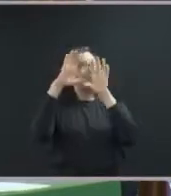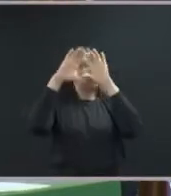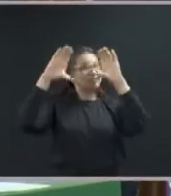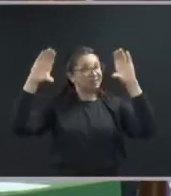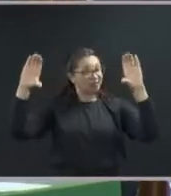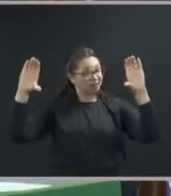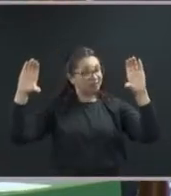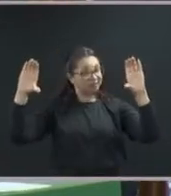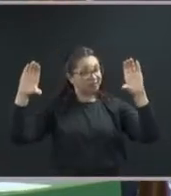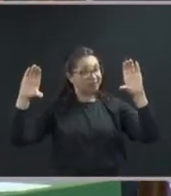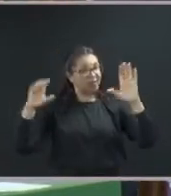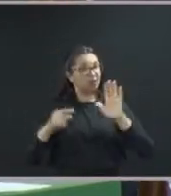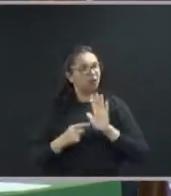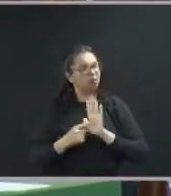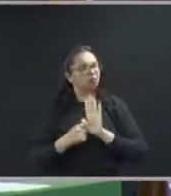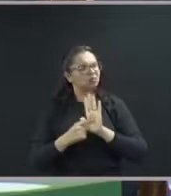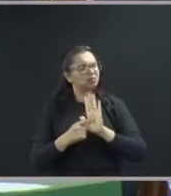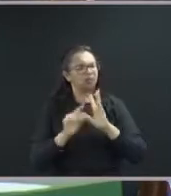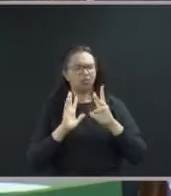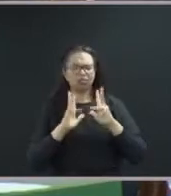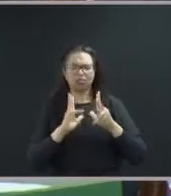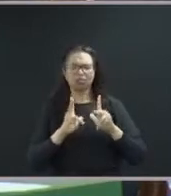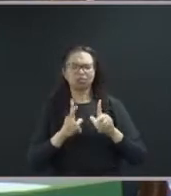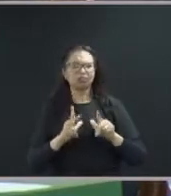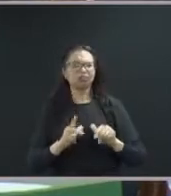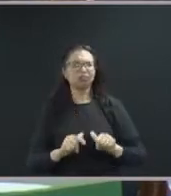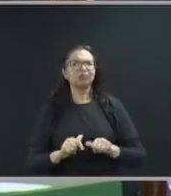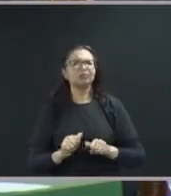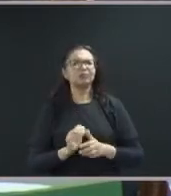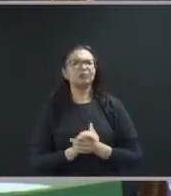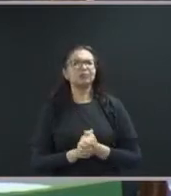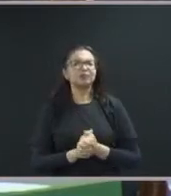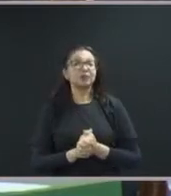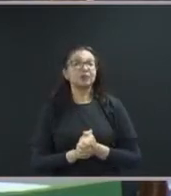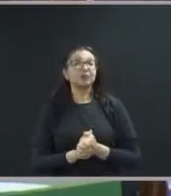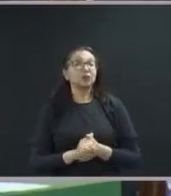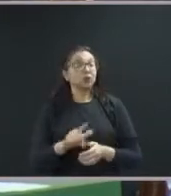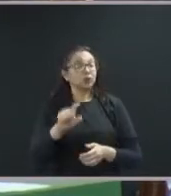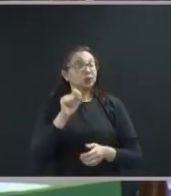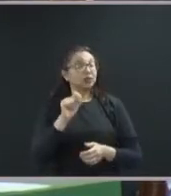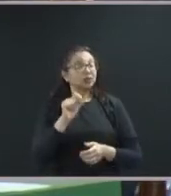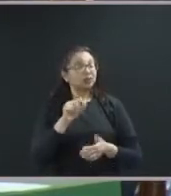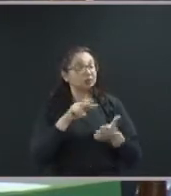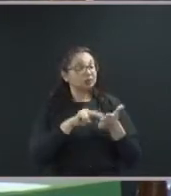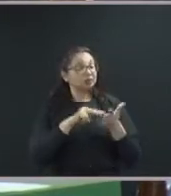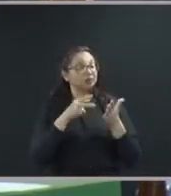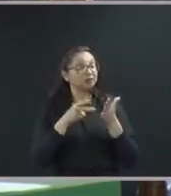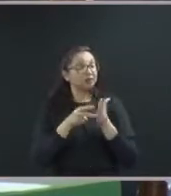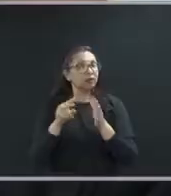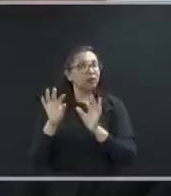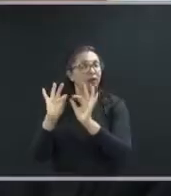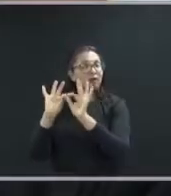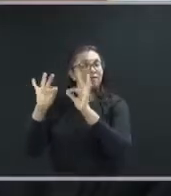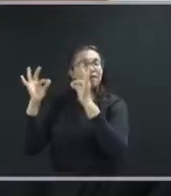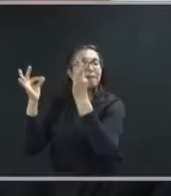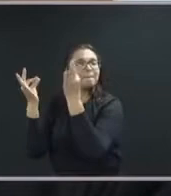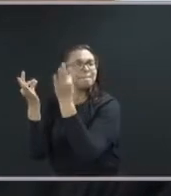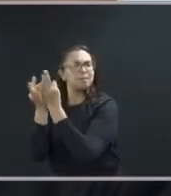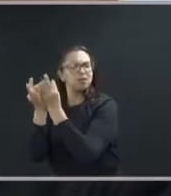para os irmãos, mostrando o quê? Que são famílias, pessoas, homens e